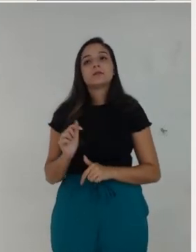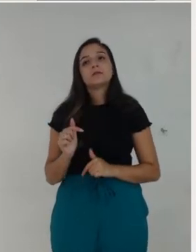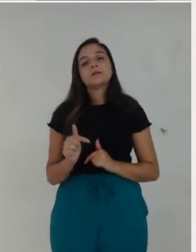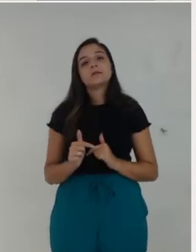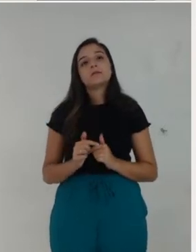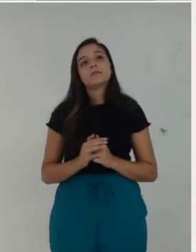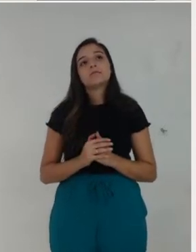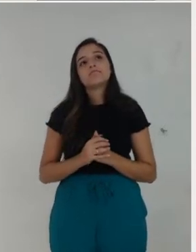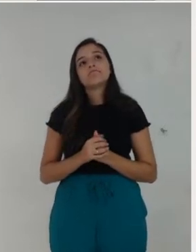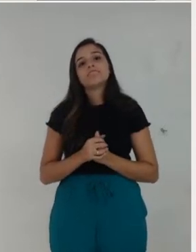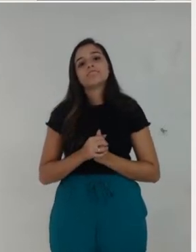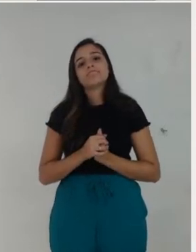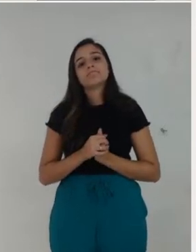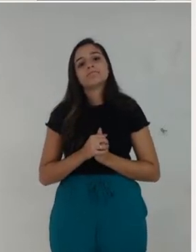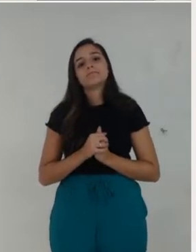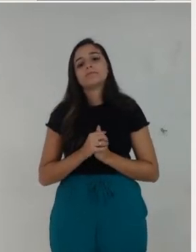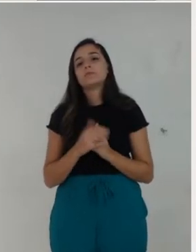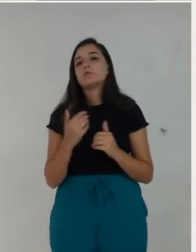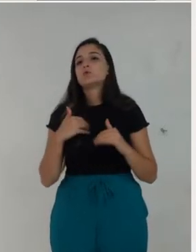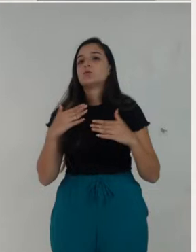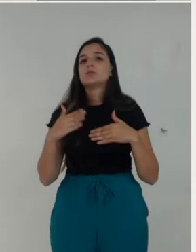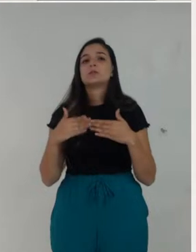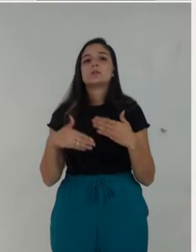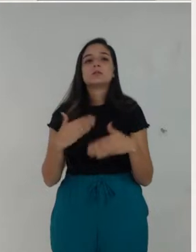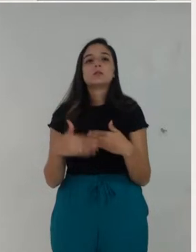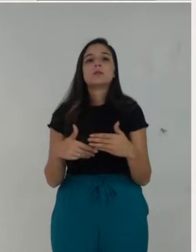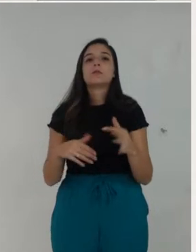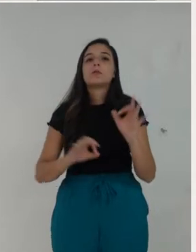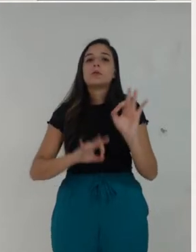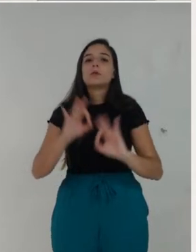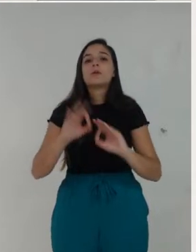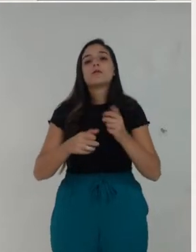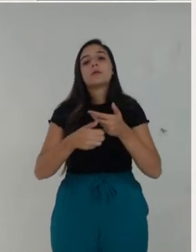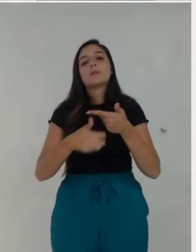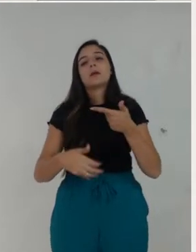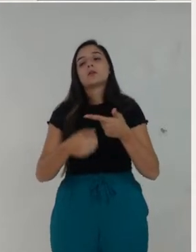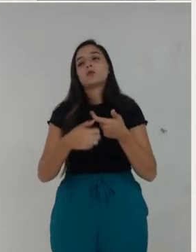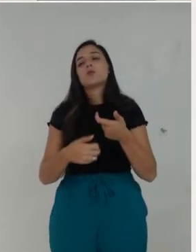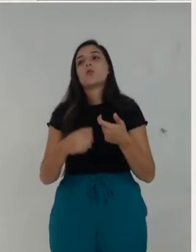Eu preparo, todo mês eu preparo 1, 2, 3 verbetes.